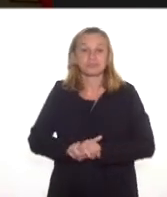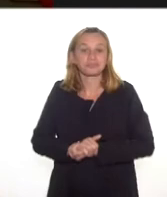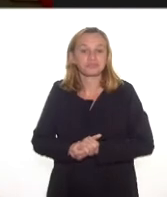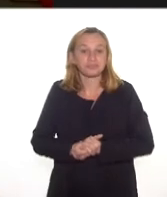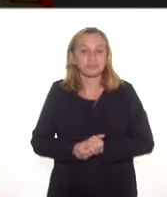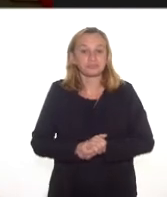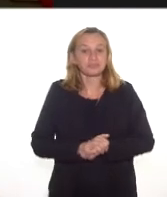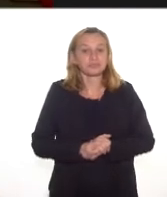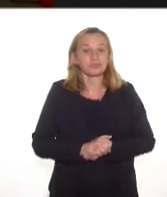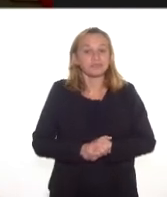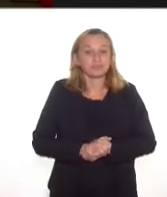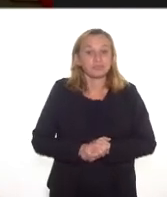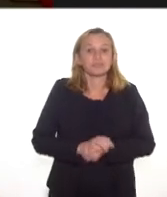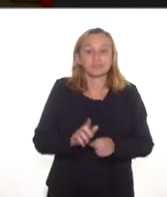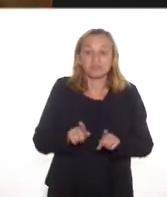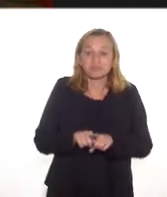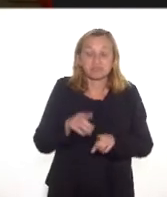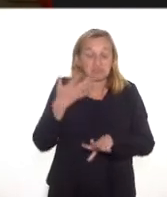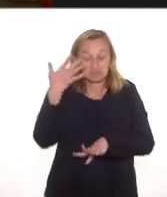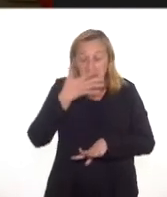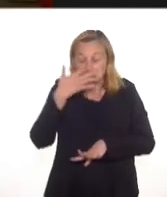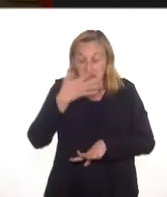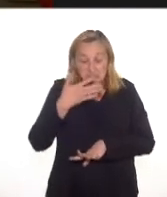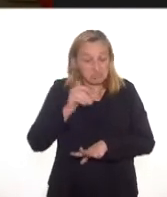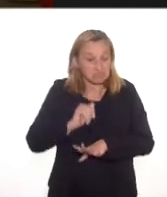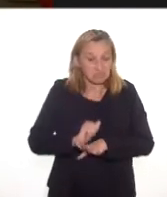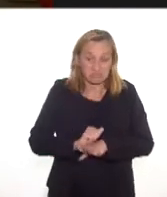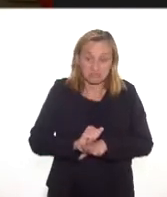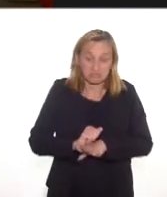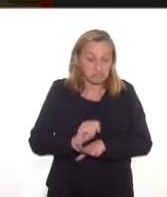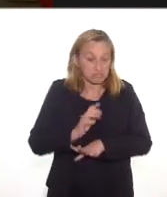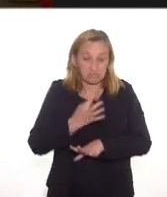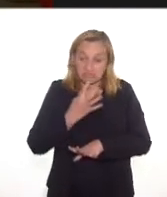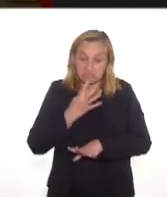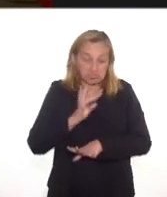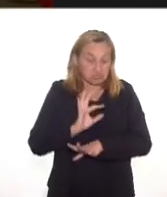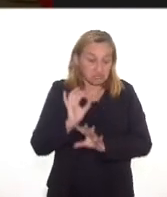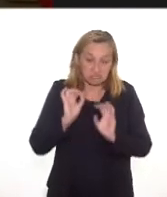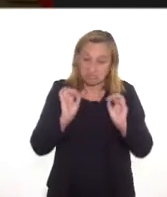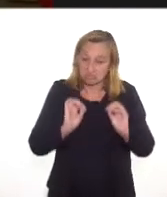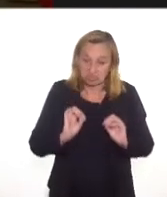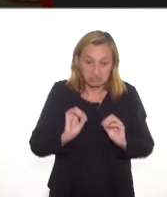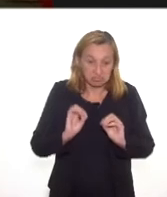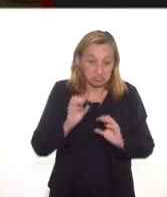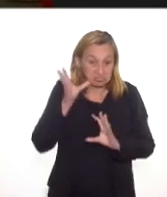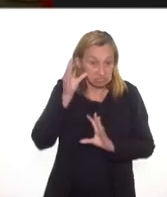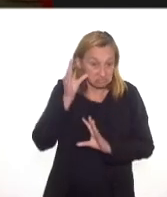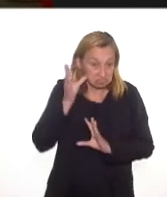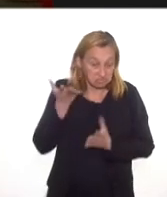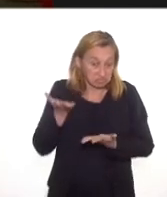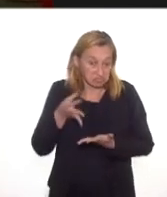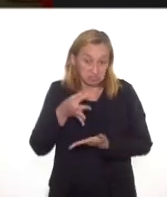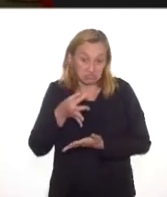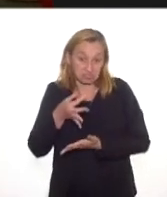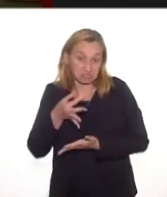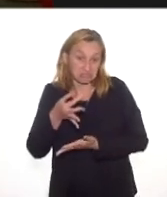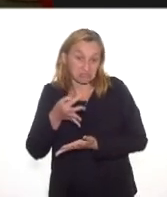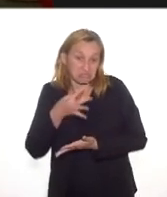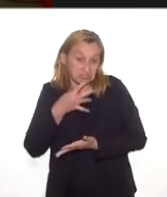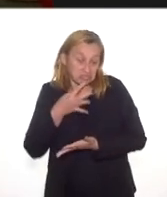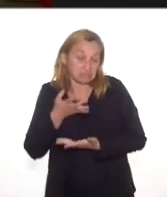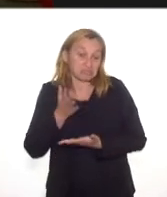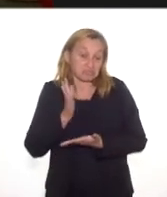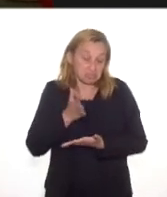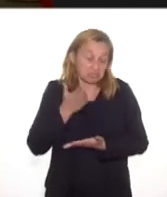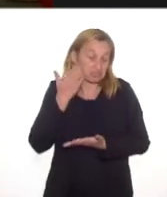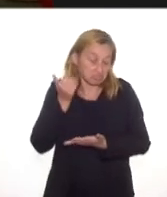solidariedade à senhora. Também não vi a peça, também não tenho conhecimento, não tenho curiosidade para conhecê-la, porque já